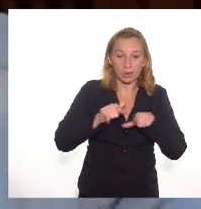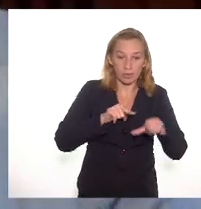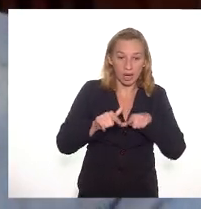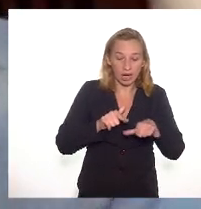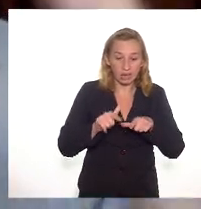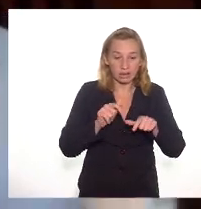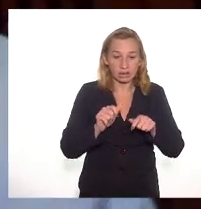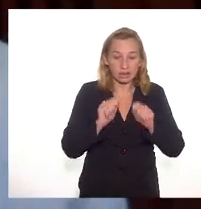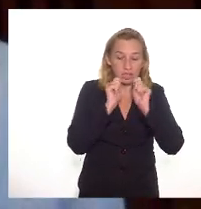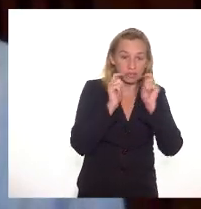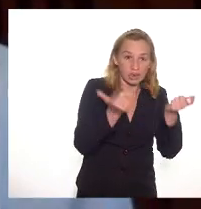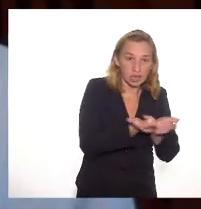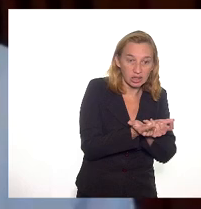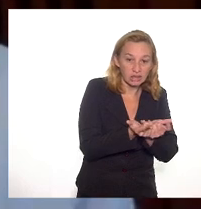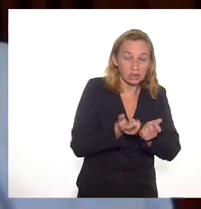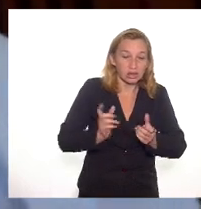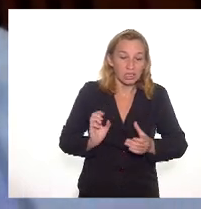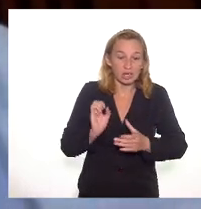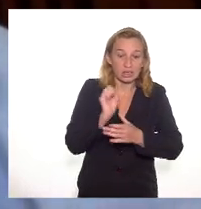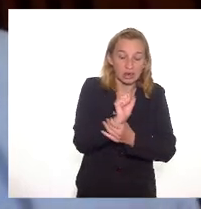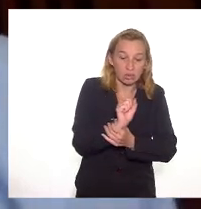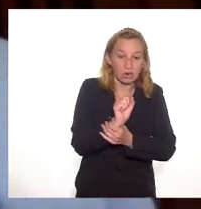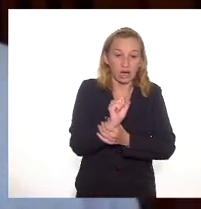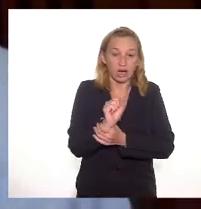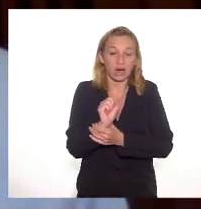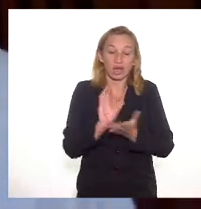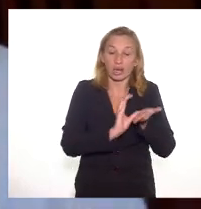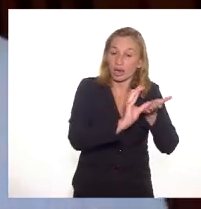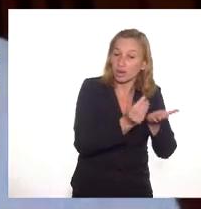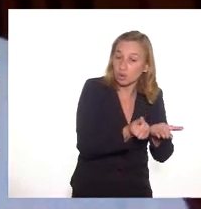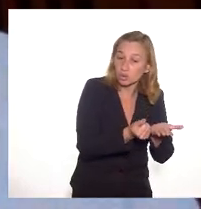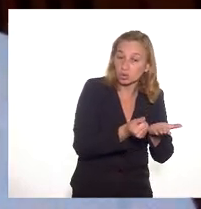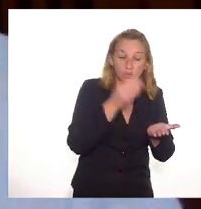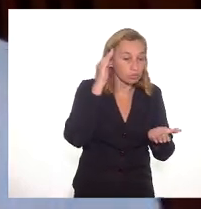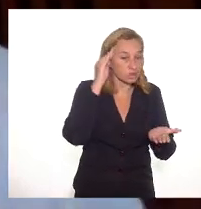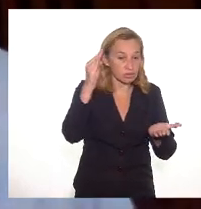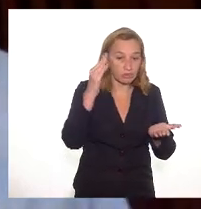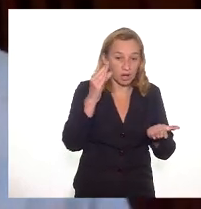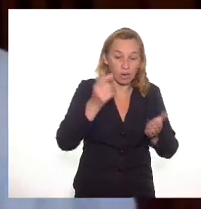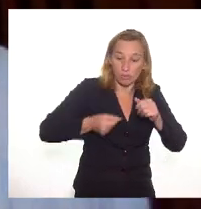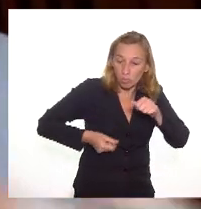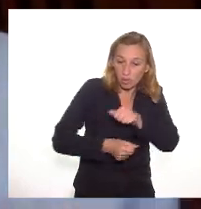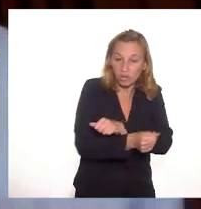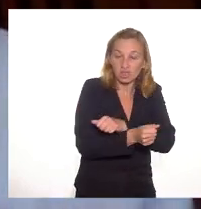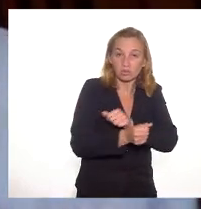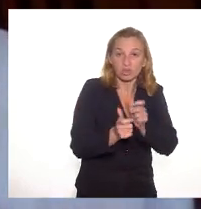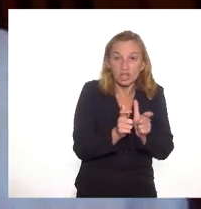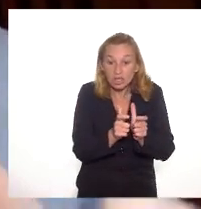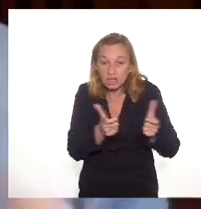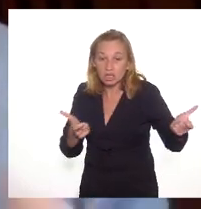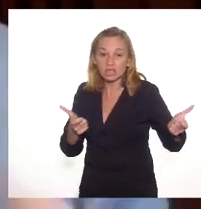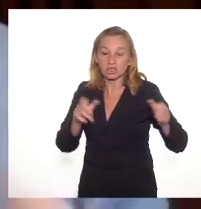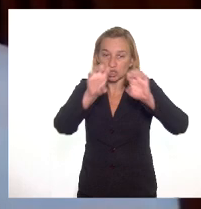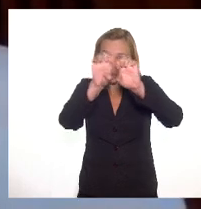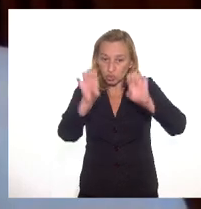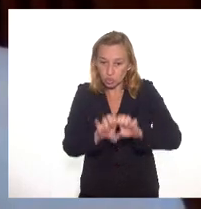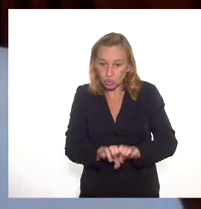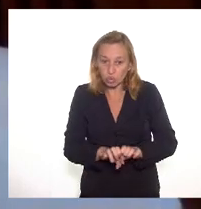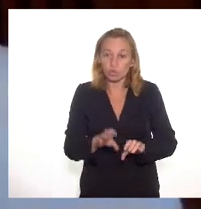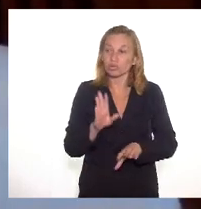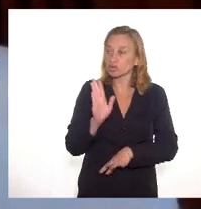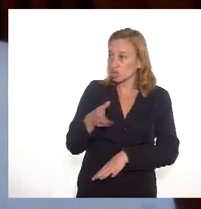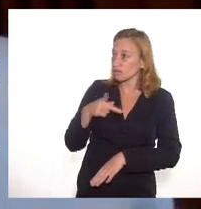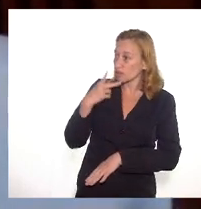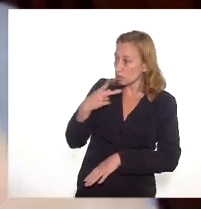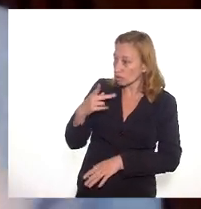Assembleia Legislativa no sentido de proteger recursos fundamentais para investimento em grandes infraestruturas, como Vossa Excelência acabou